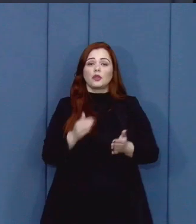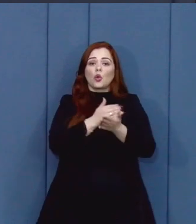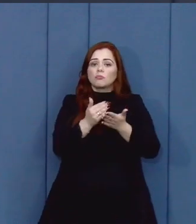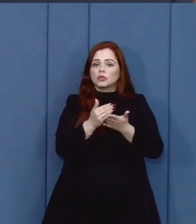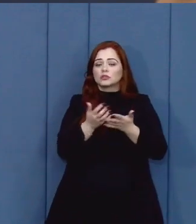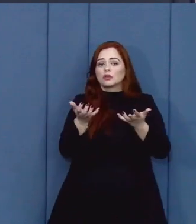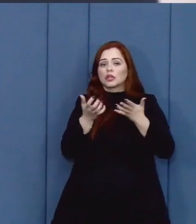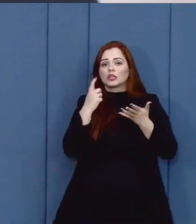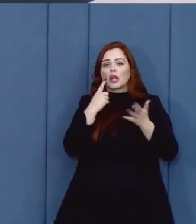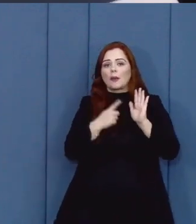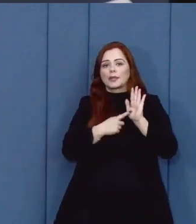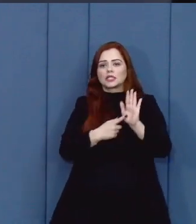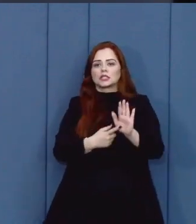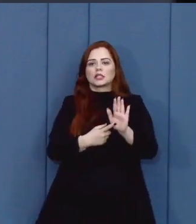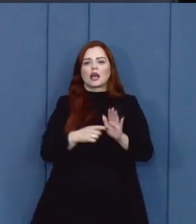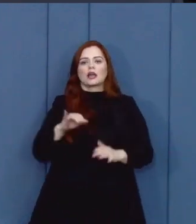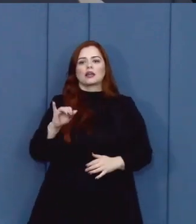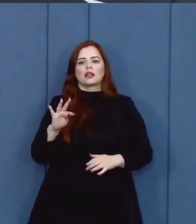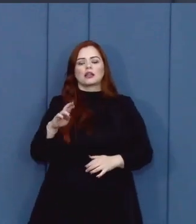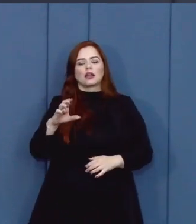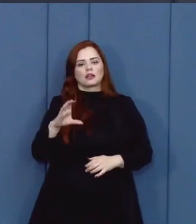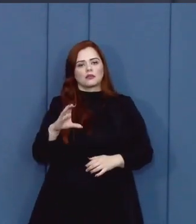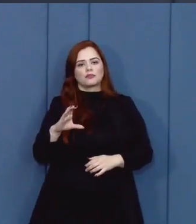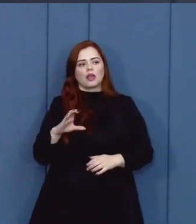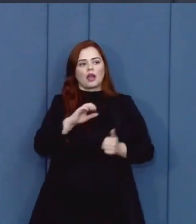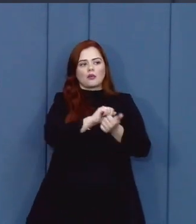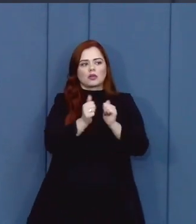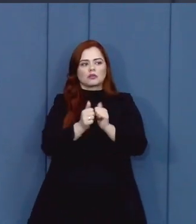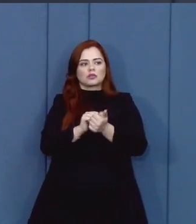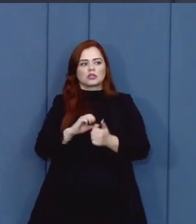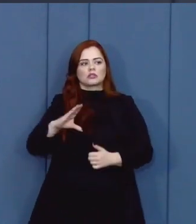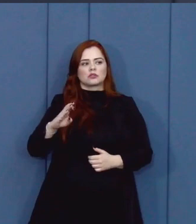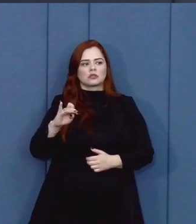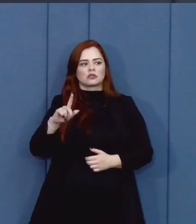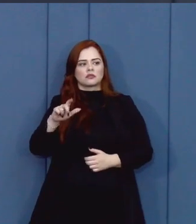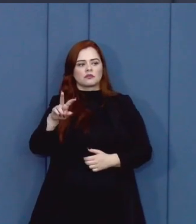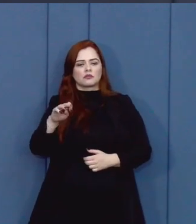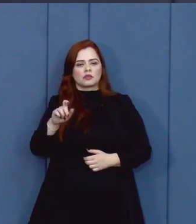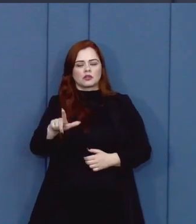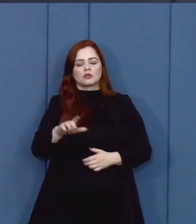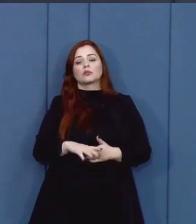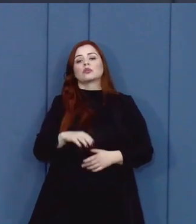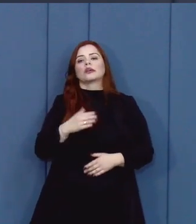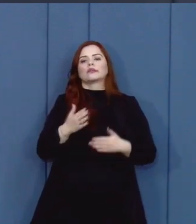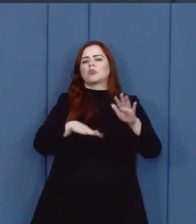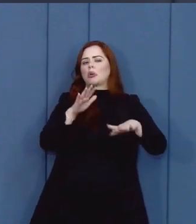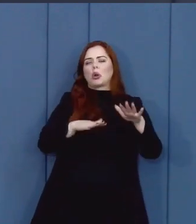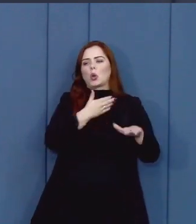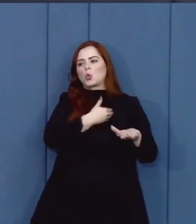Inicialmente, queria apresentar o IDEC. Ele é uma associação civil, né, sem fins lucrativos, independentes de governos e